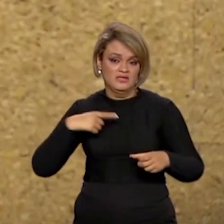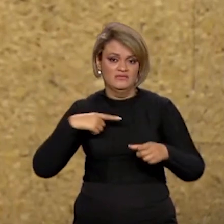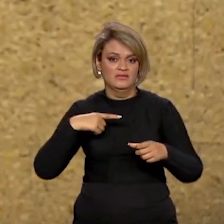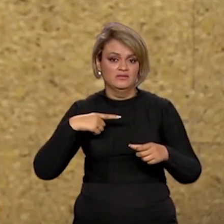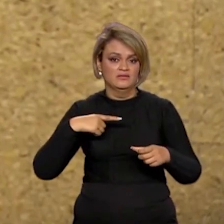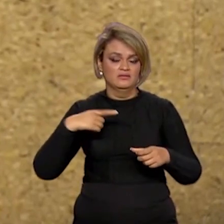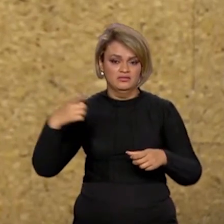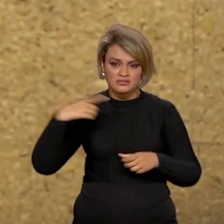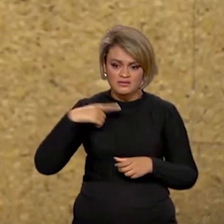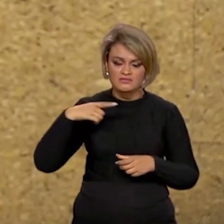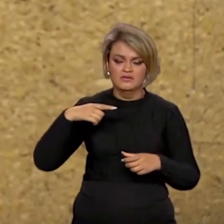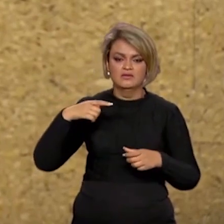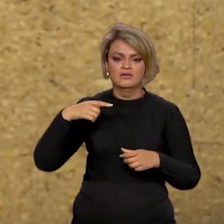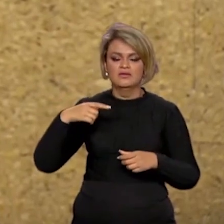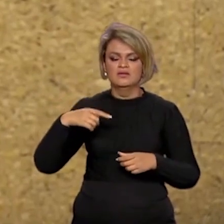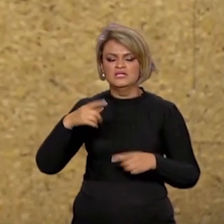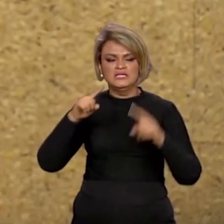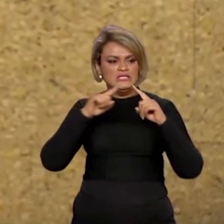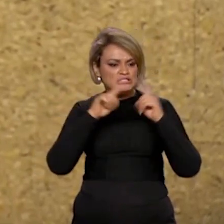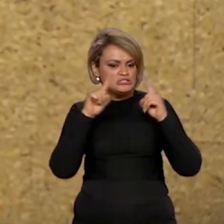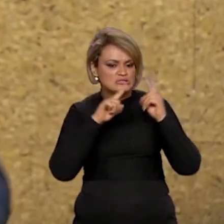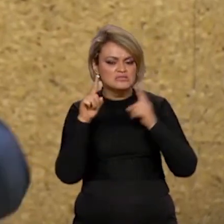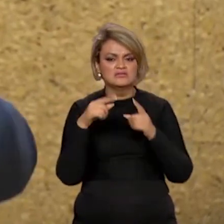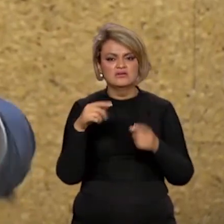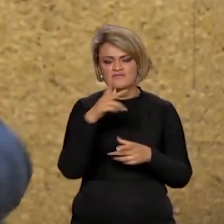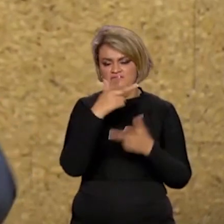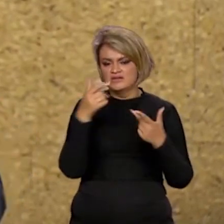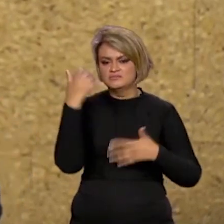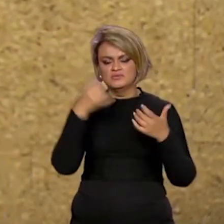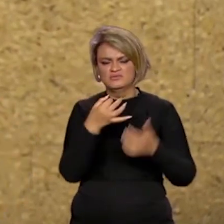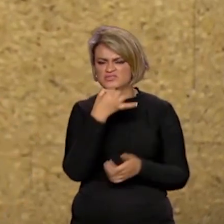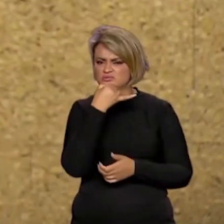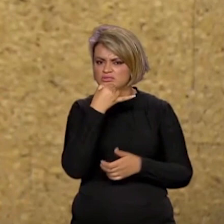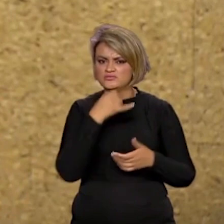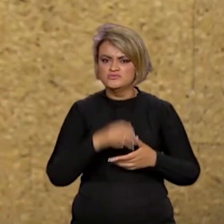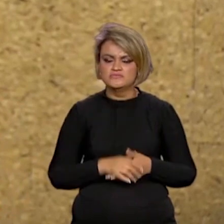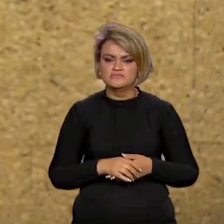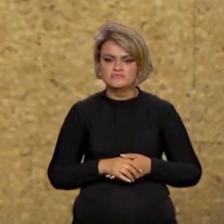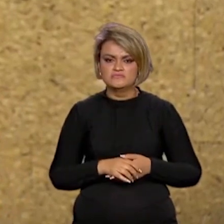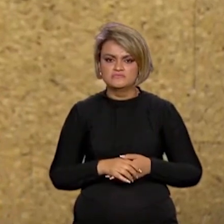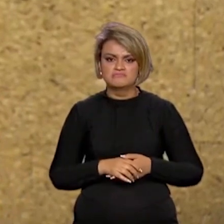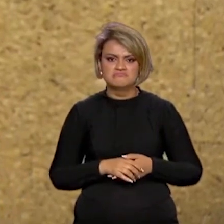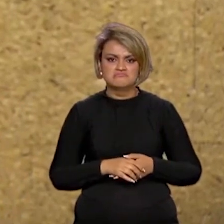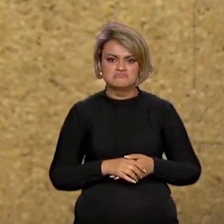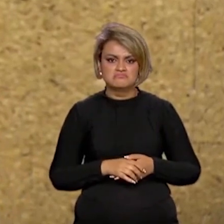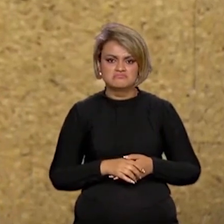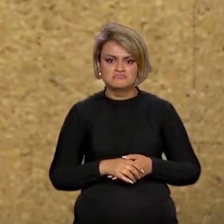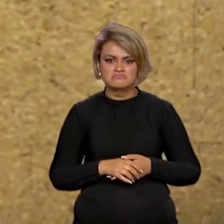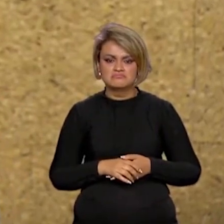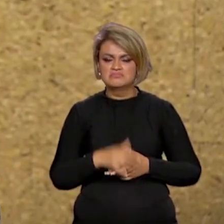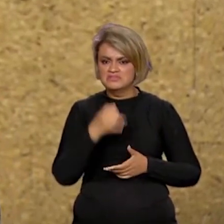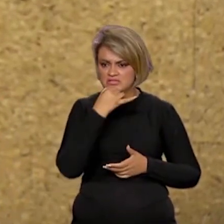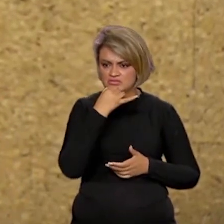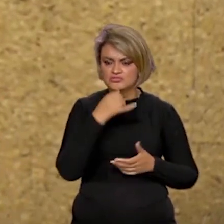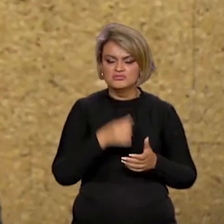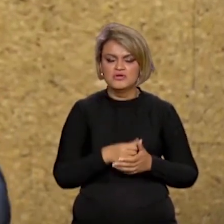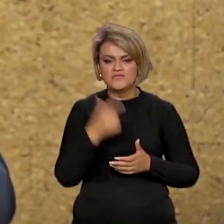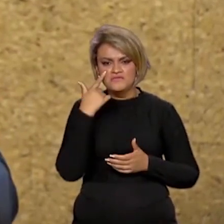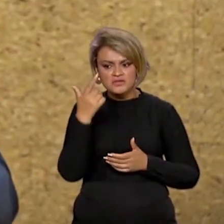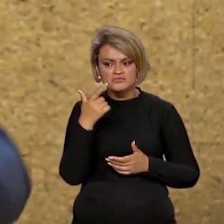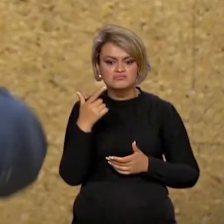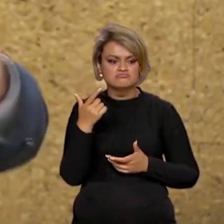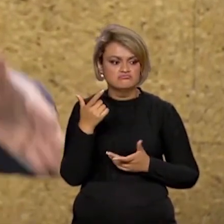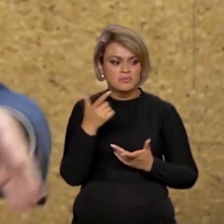críticas extremamente que me entristecem como gestor, como quem está preocupado em ver o